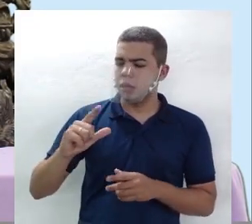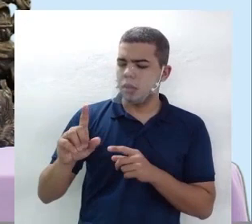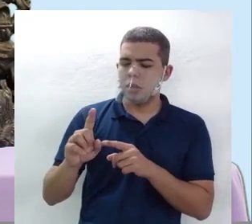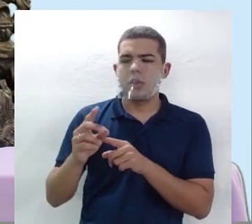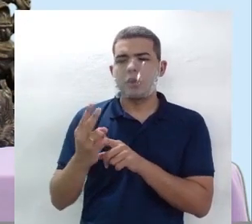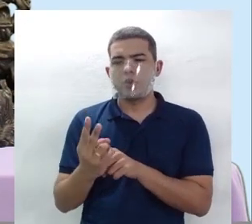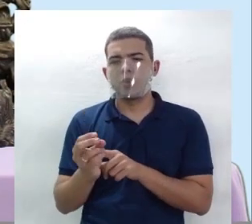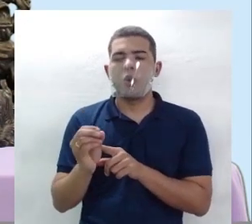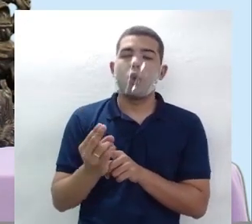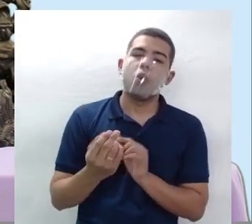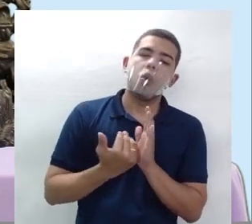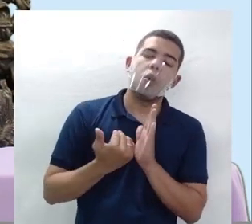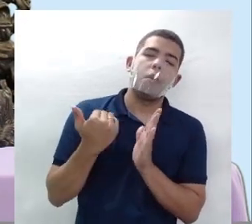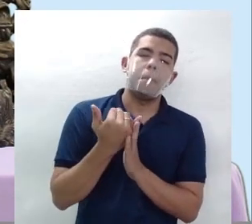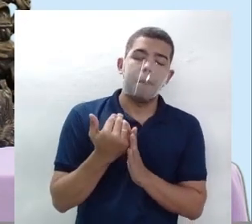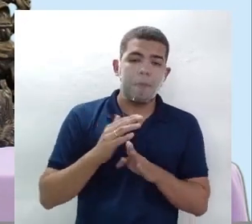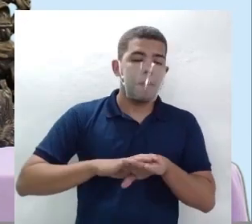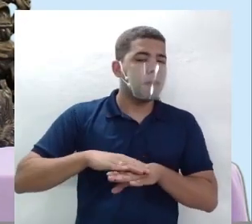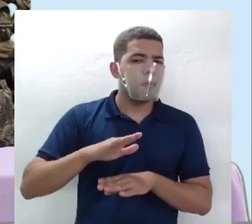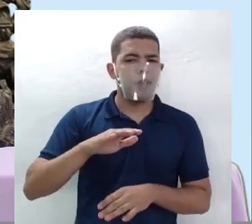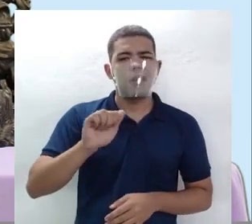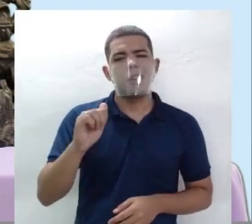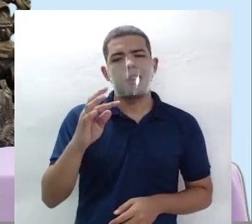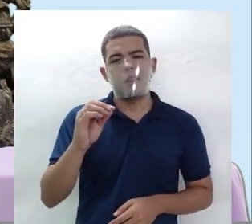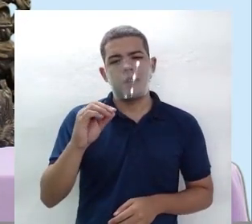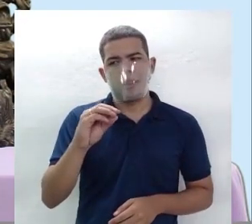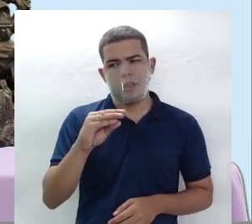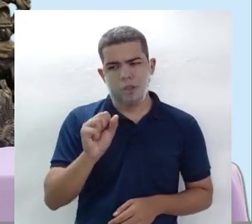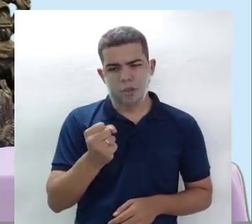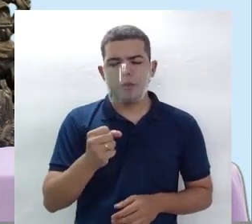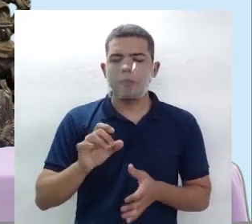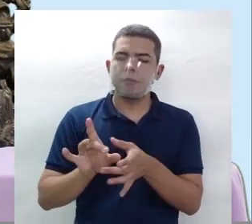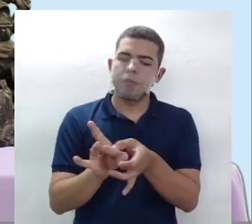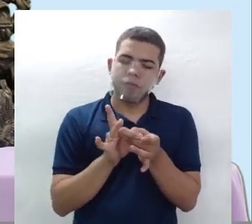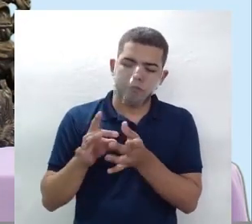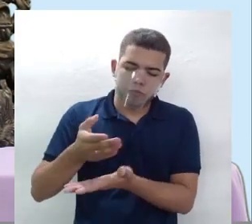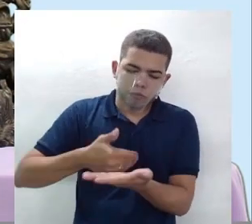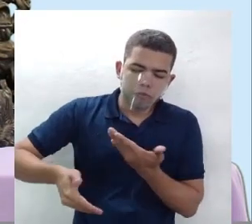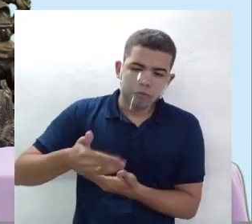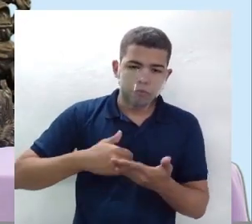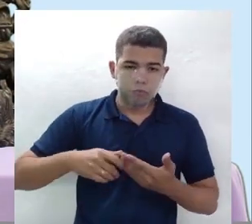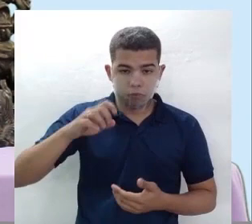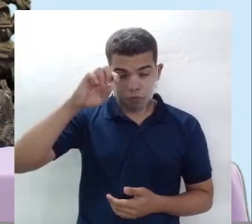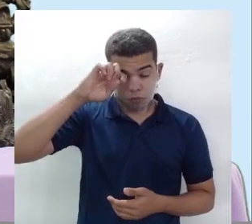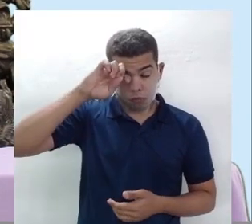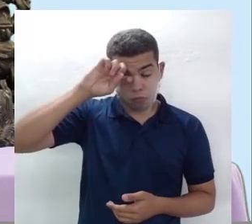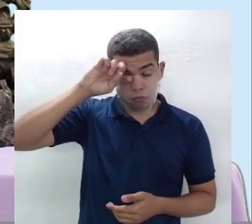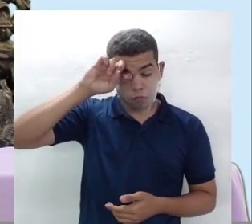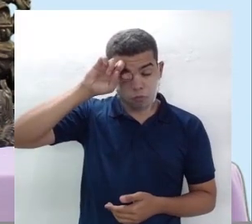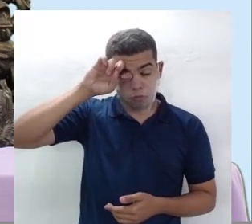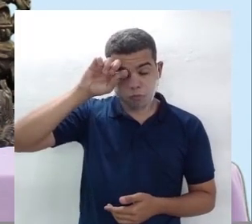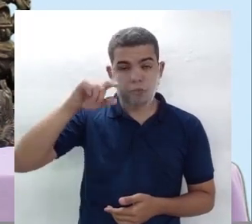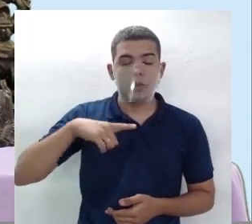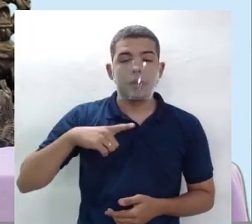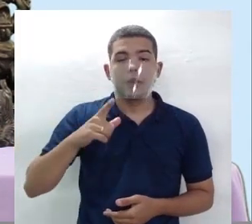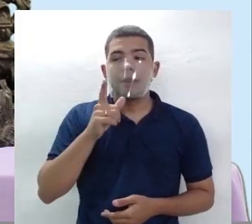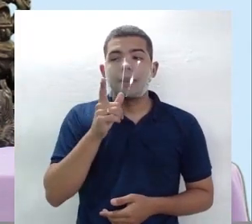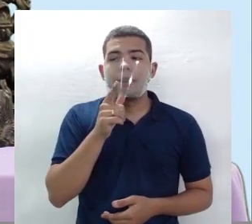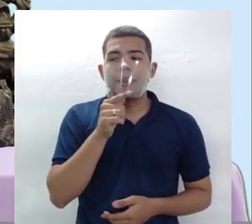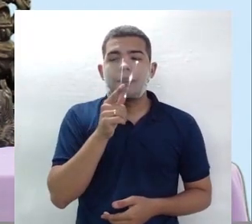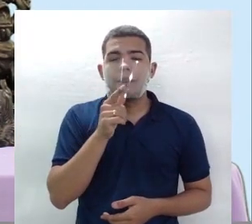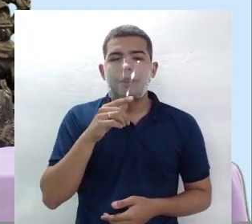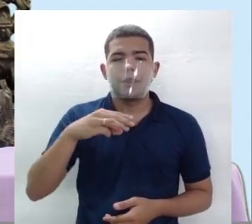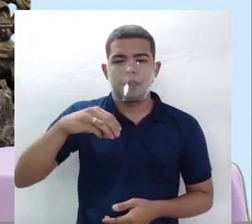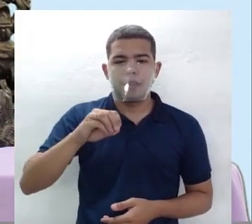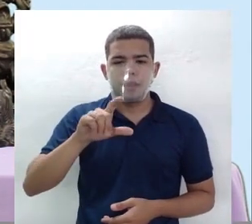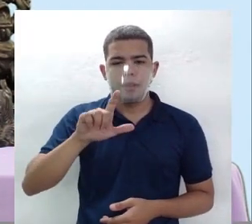mais átomos que são interligados entre si. Então, existe a molécula da água, você está aqui, ó, vendo